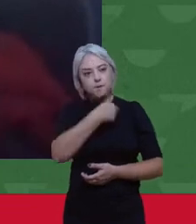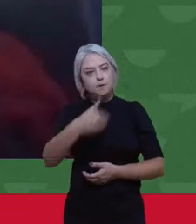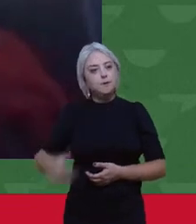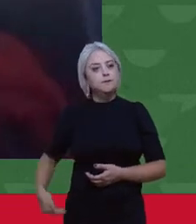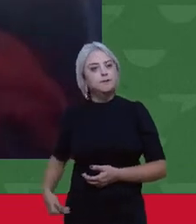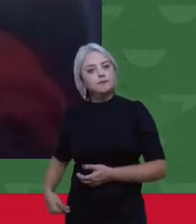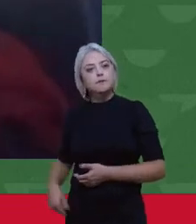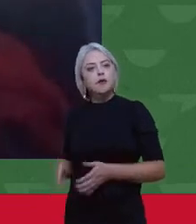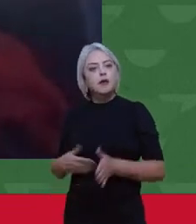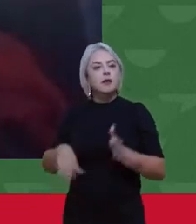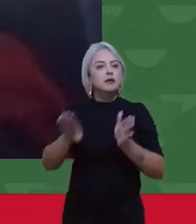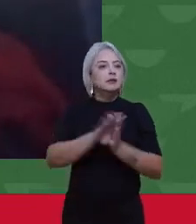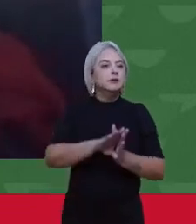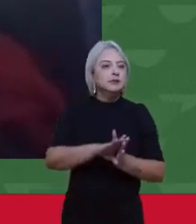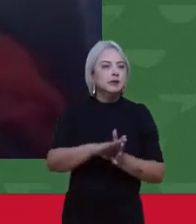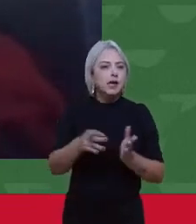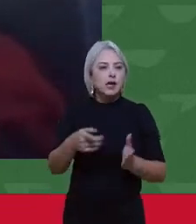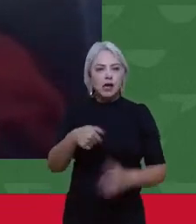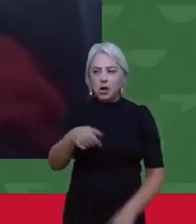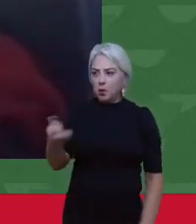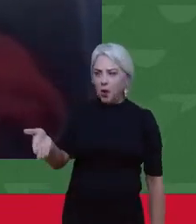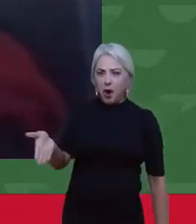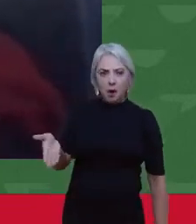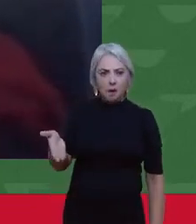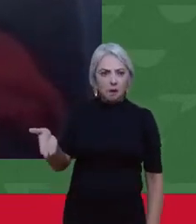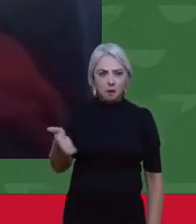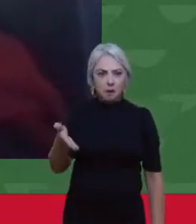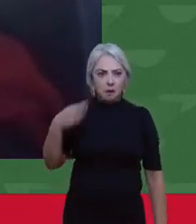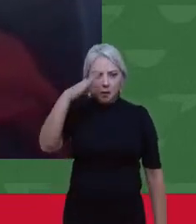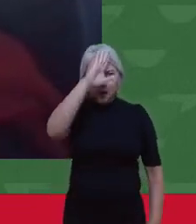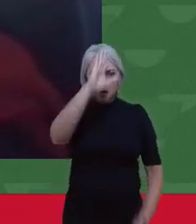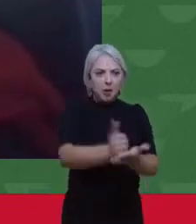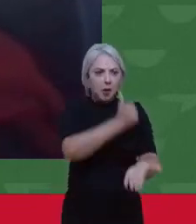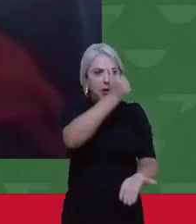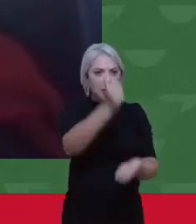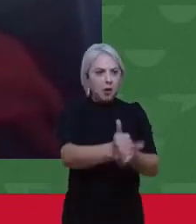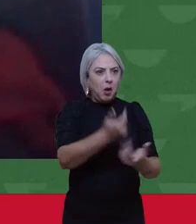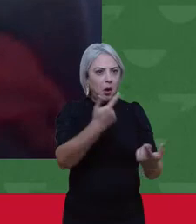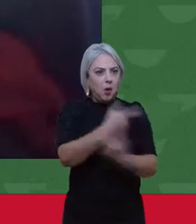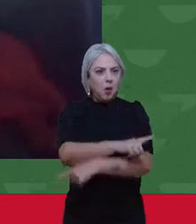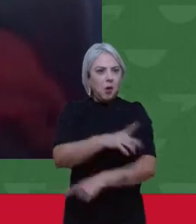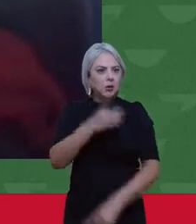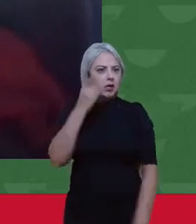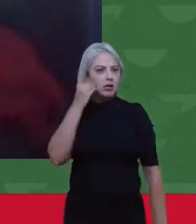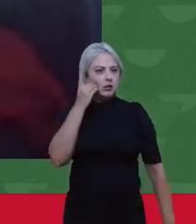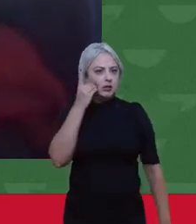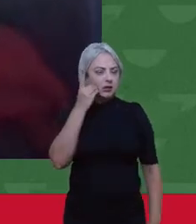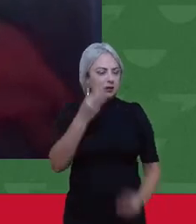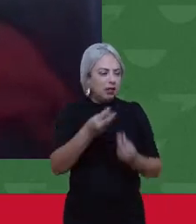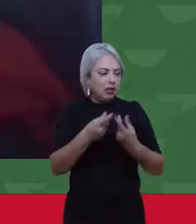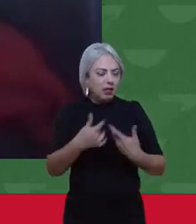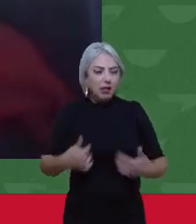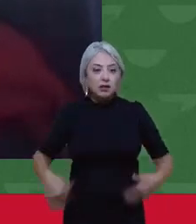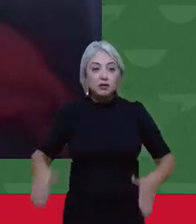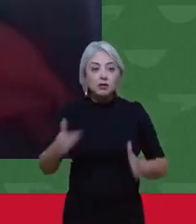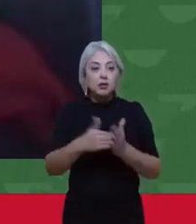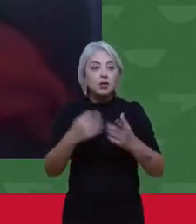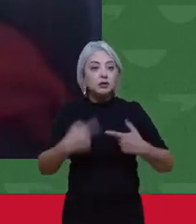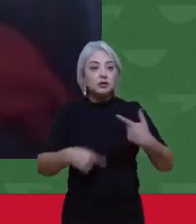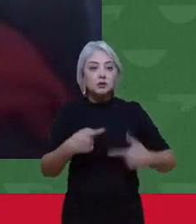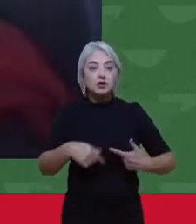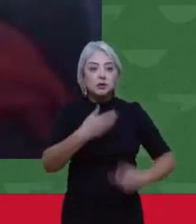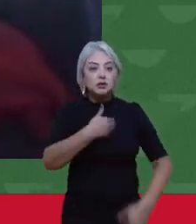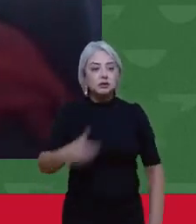governantes, chega um governante como o atual, deram um golpe, como fizeram contra Dilma, e destruíram todas as políticas